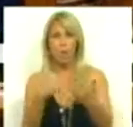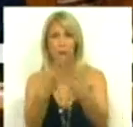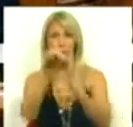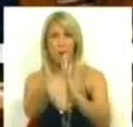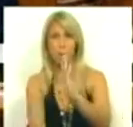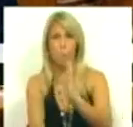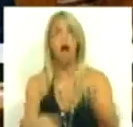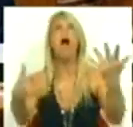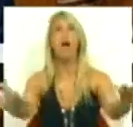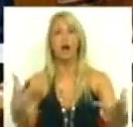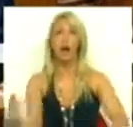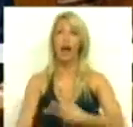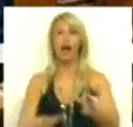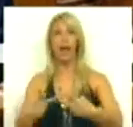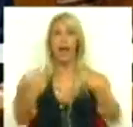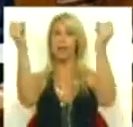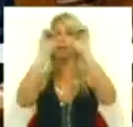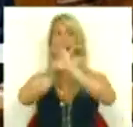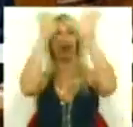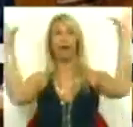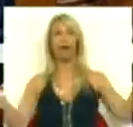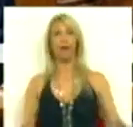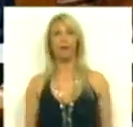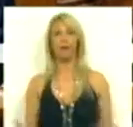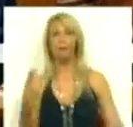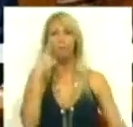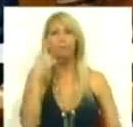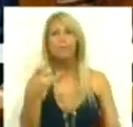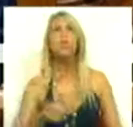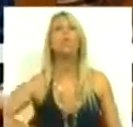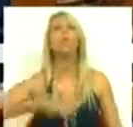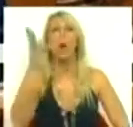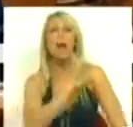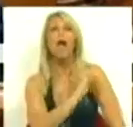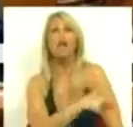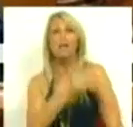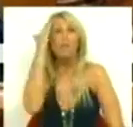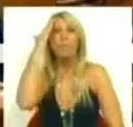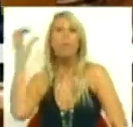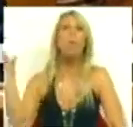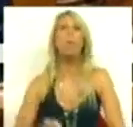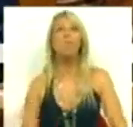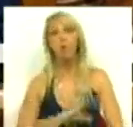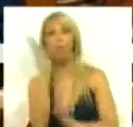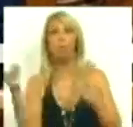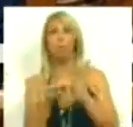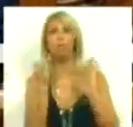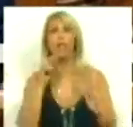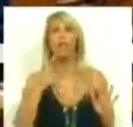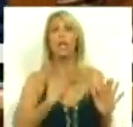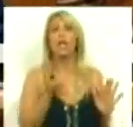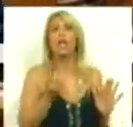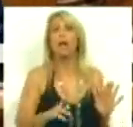tão clarividentes nas análises. Tão extraordinário como notar que quantos se atreviam a prever o pior eram colocados no índex.